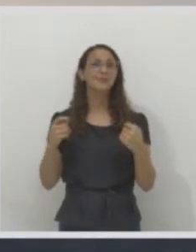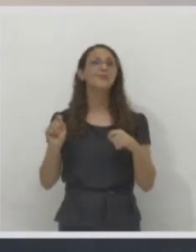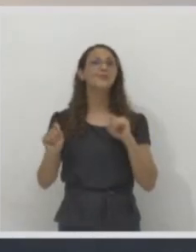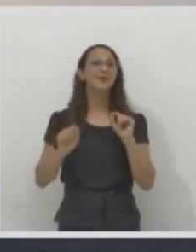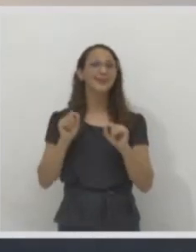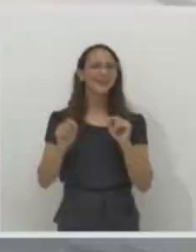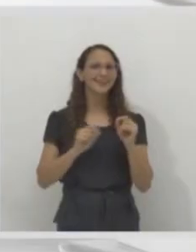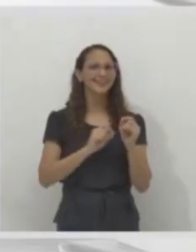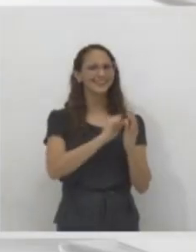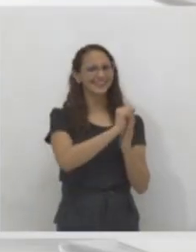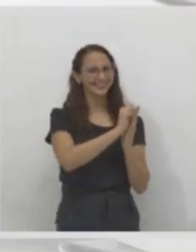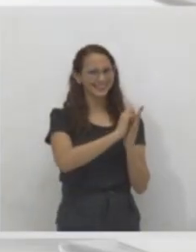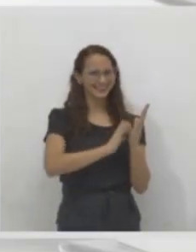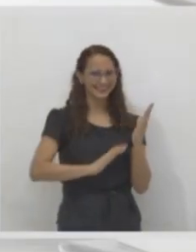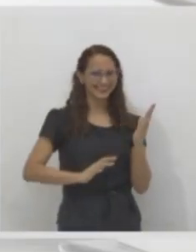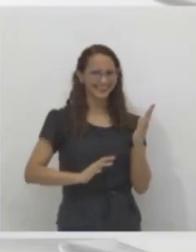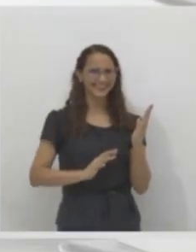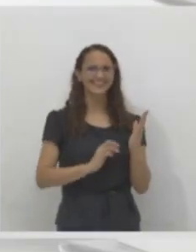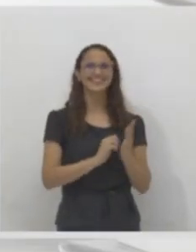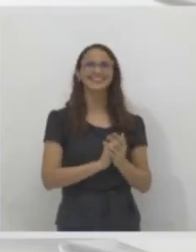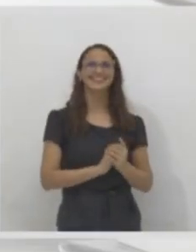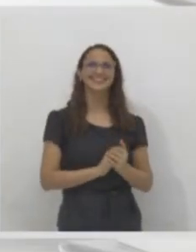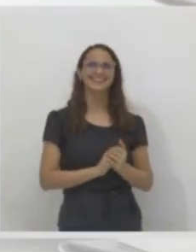tela com bastante atenção.